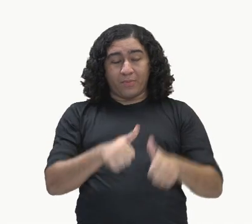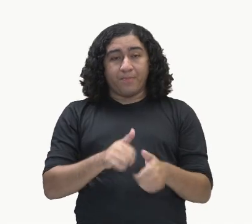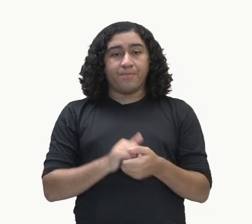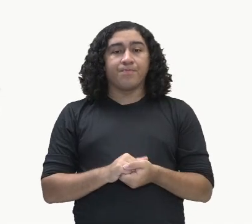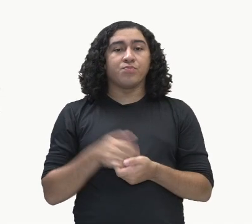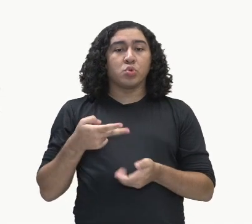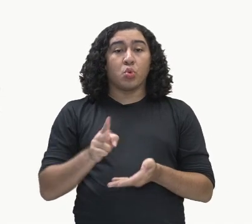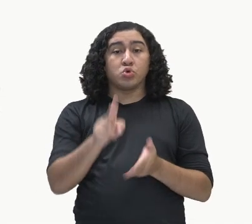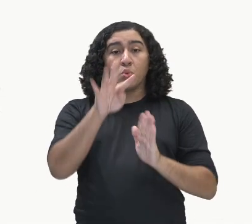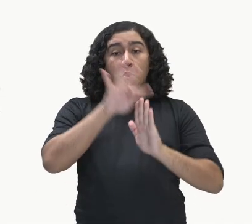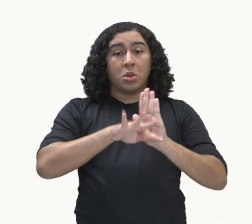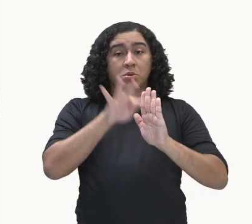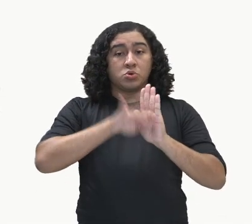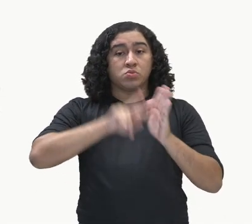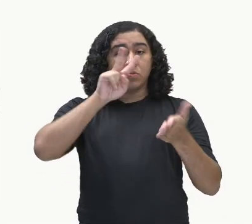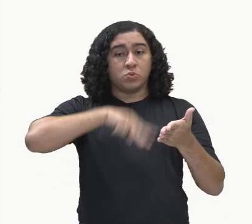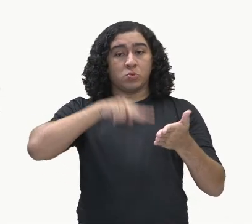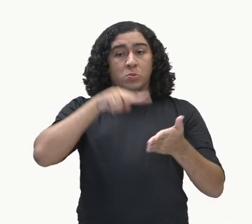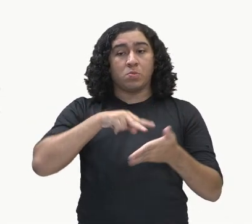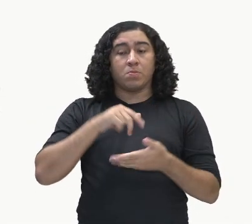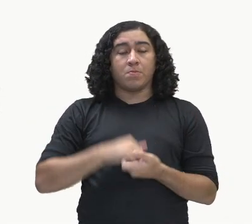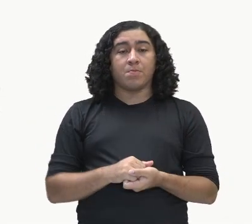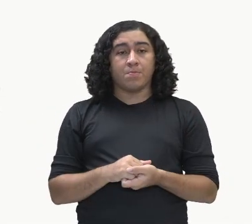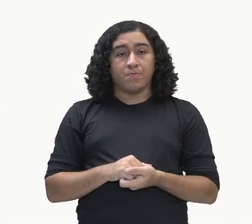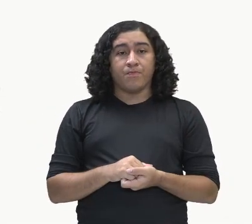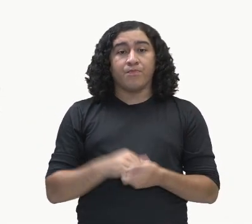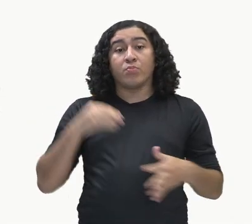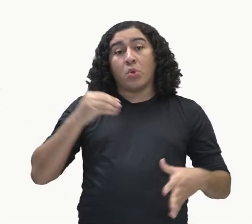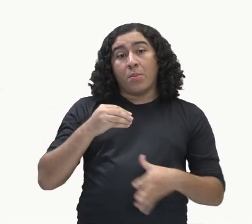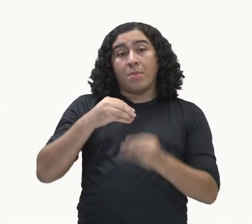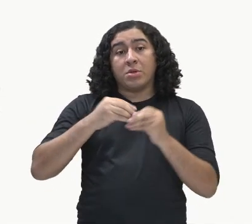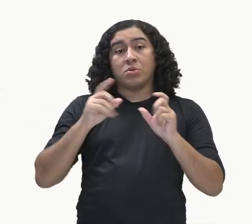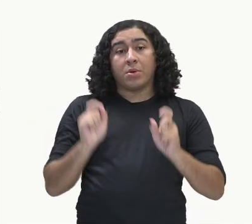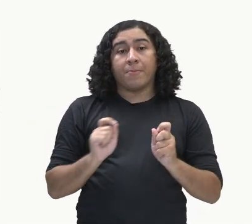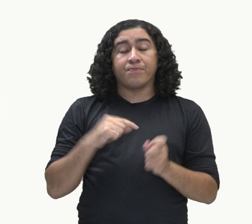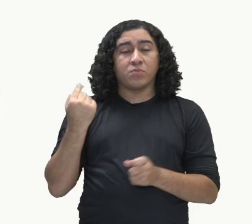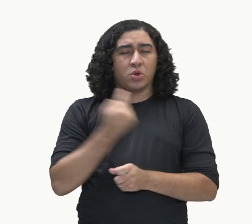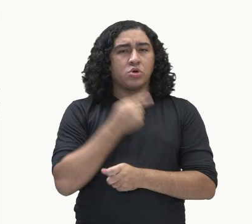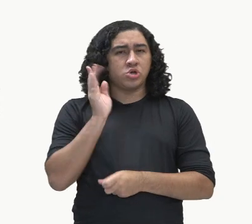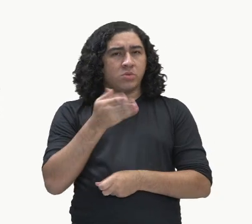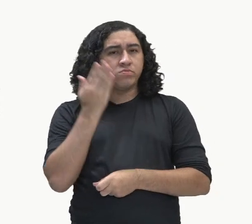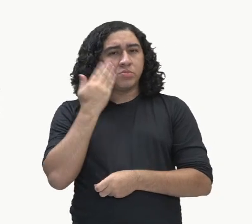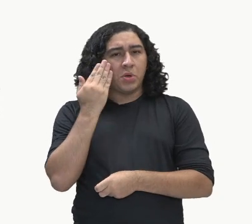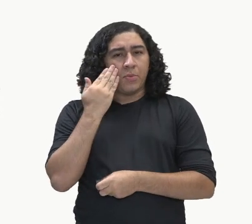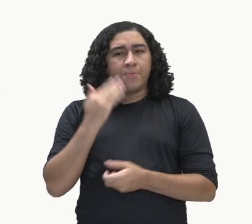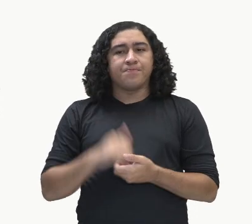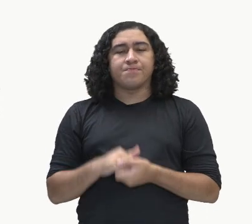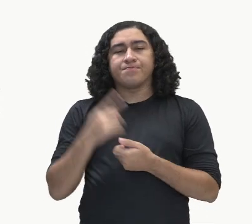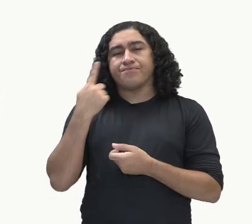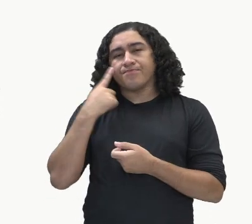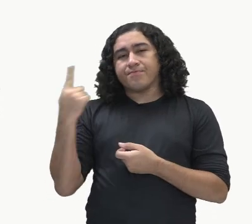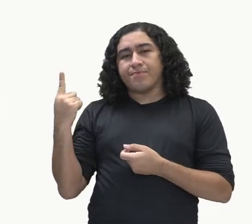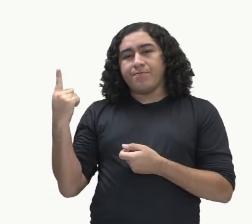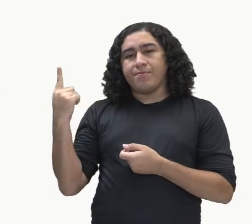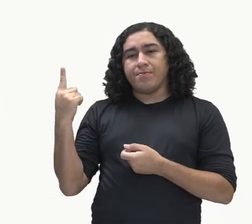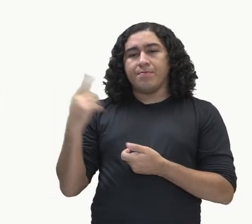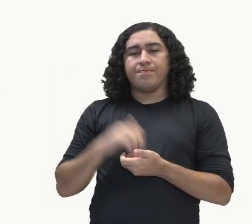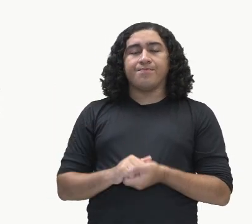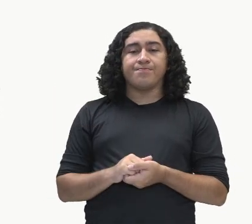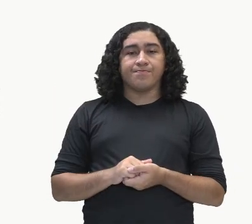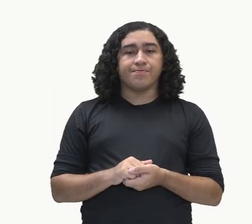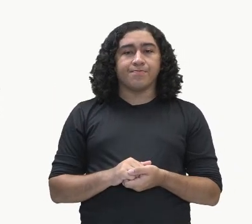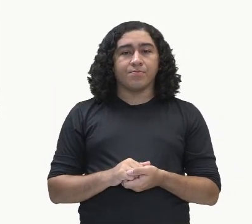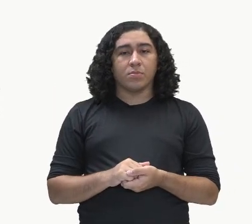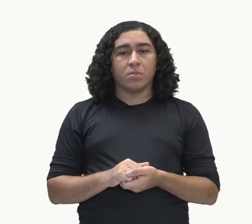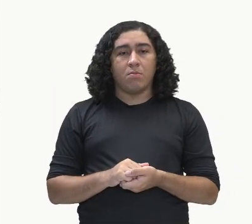texto. E aí ele completa um pouquinho mais sobre o que a gente acabou de ver, ó. This is not an exhaustive list, it is just